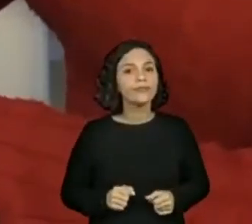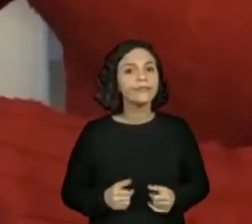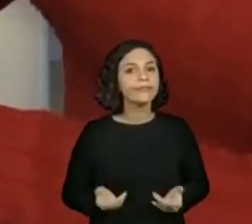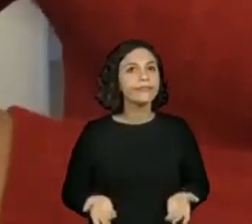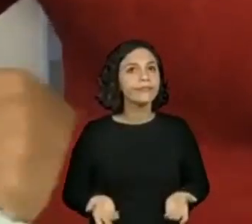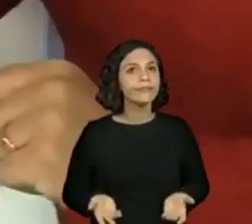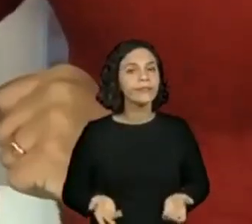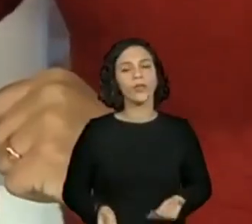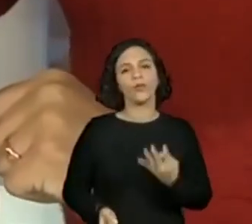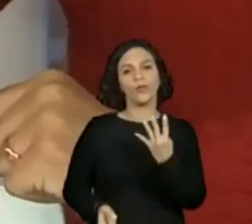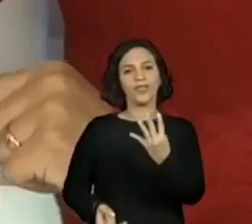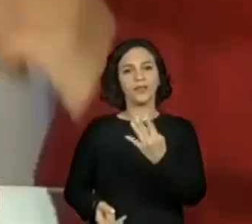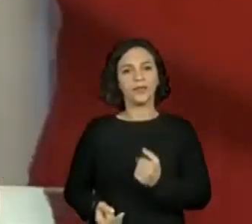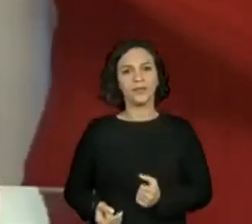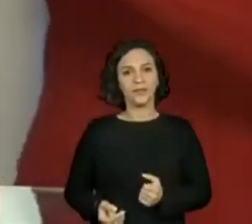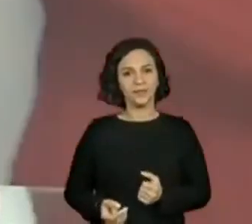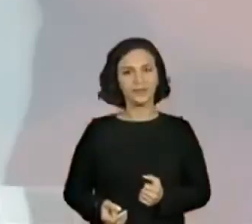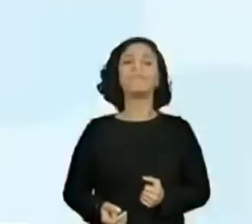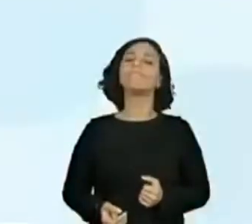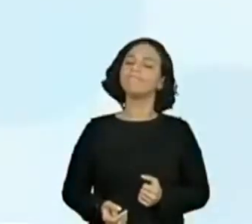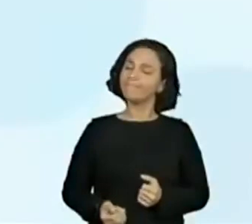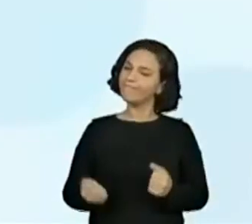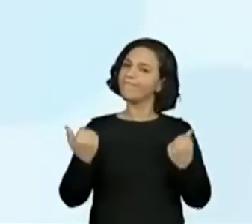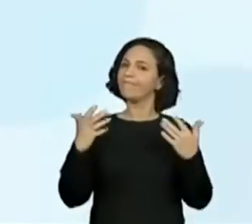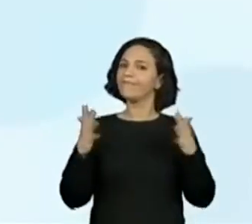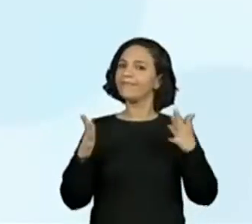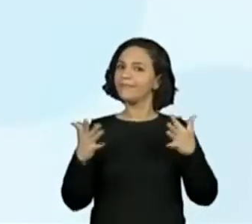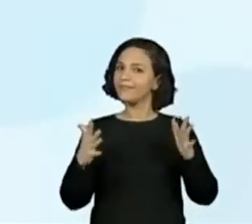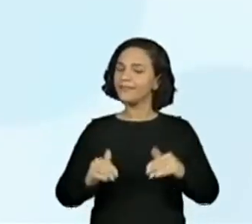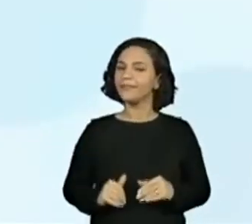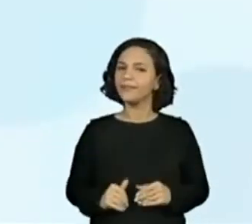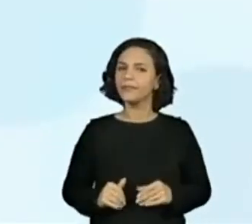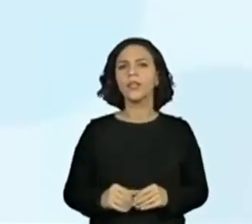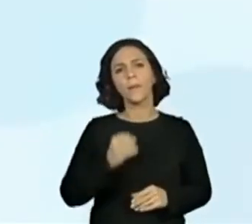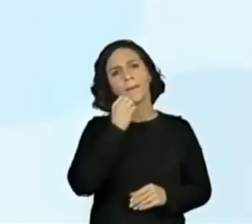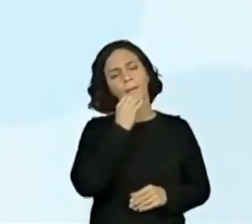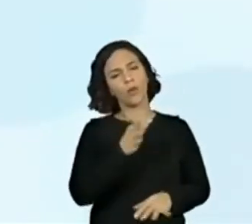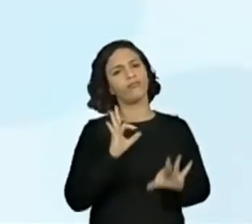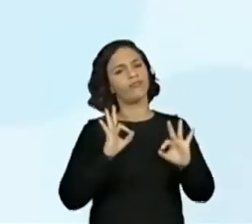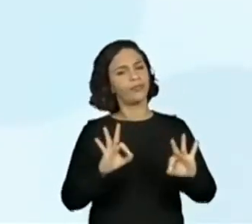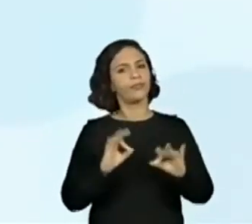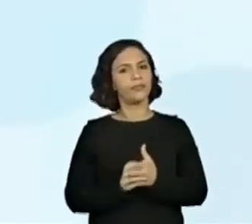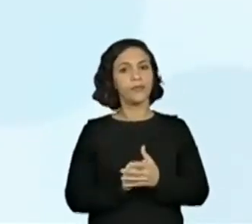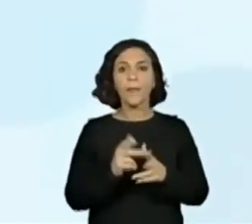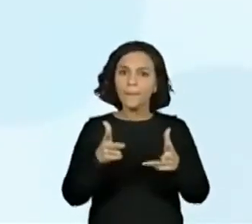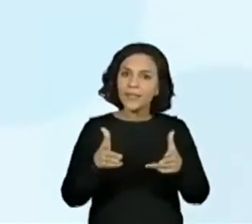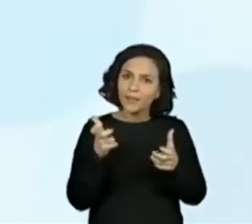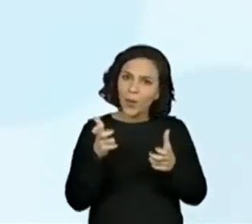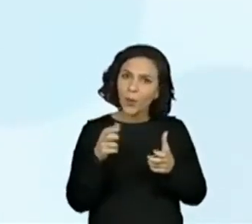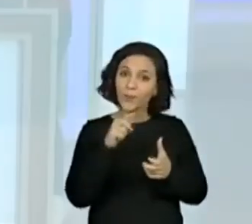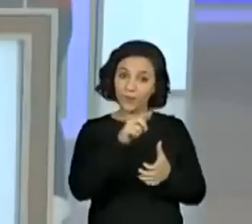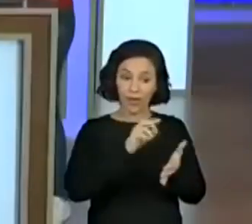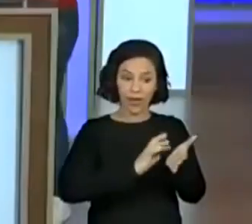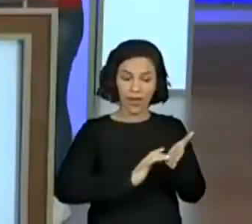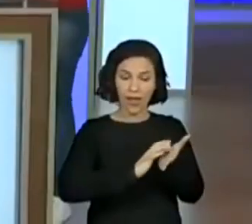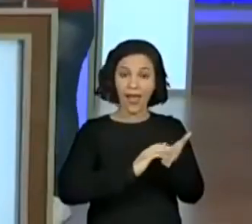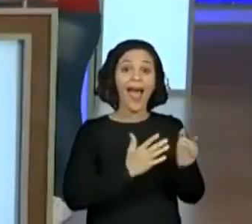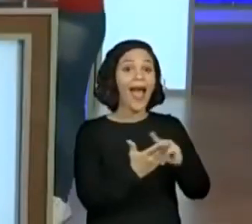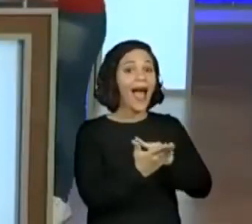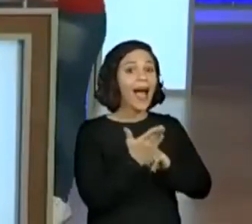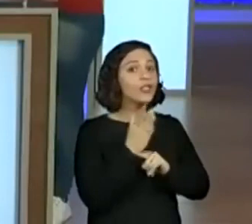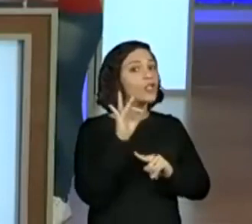a 4. Isso mesmo. Muito bom. Perceberam como a calculadora nos ajuda aí